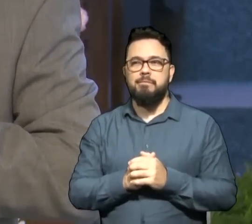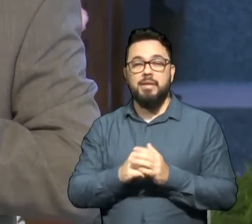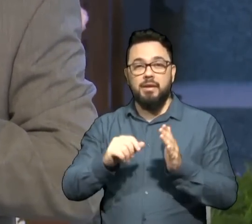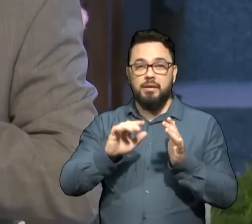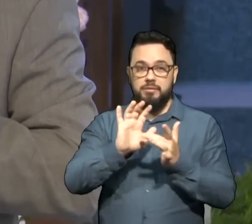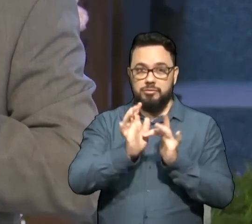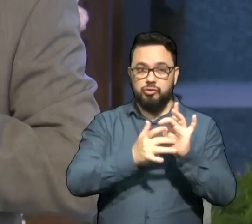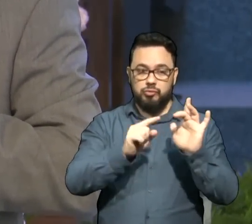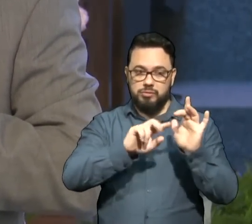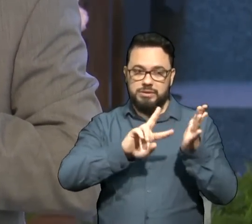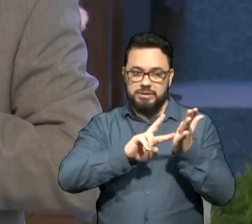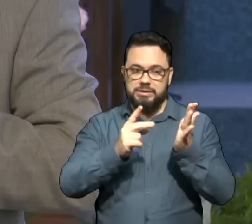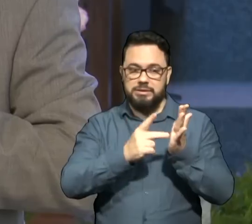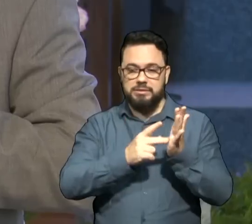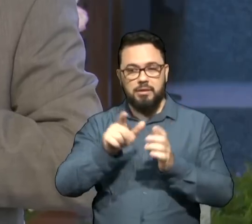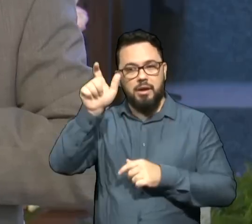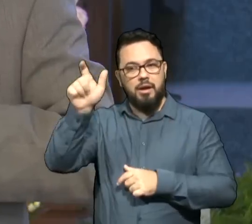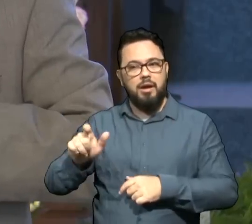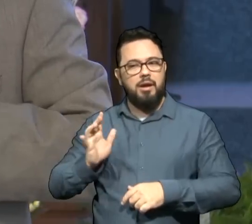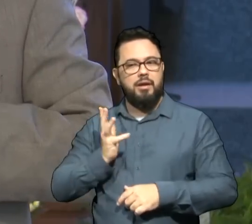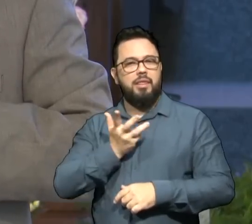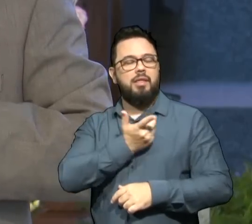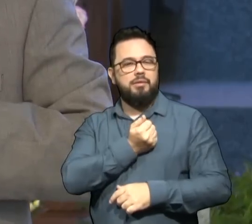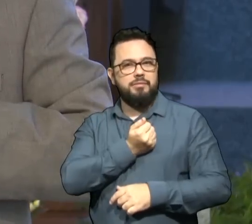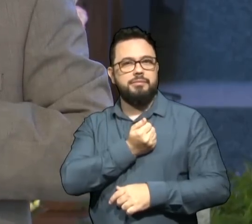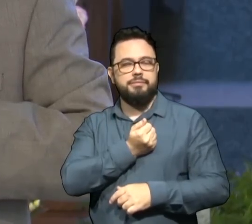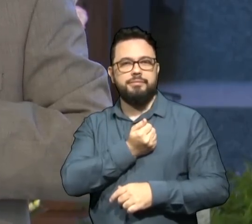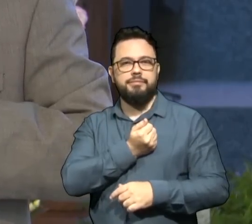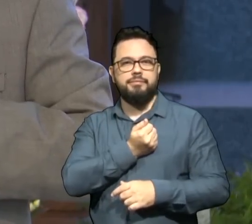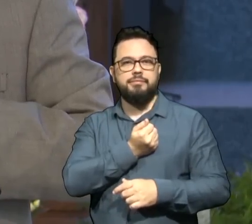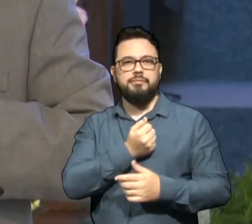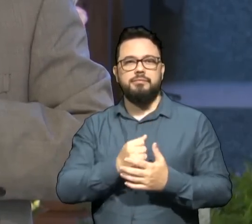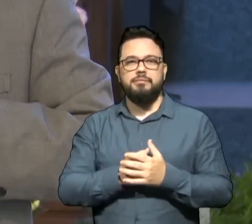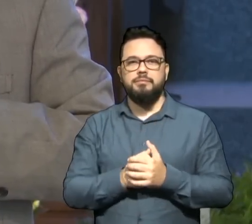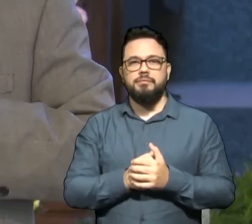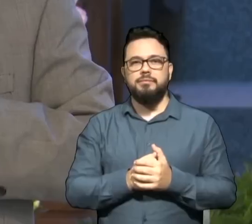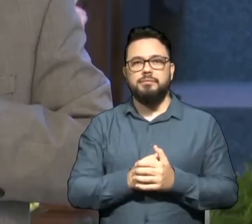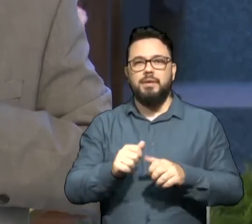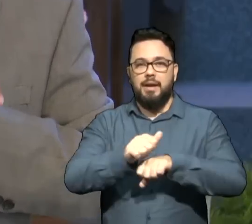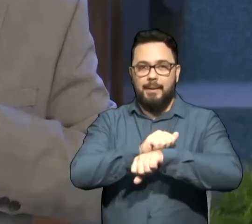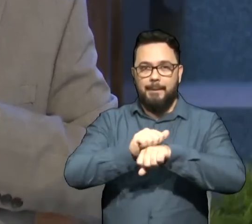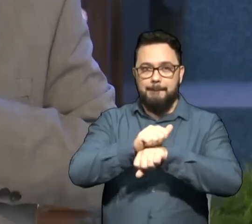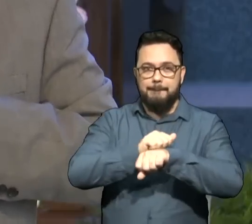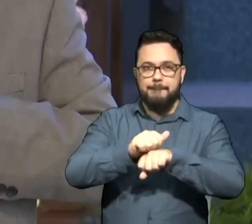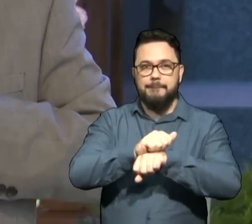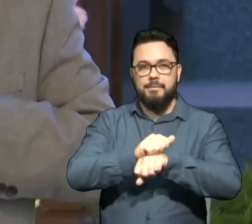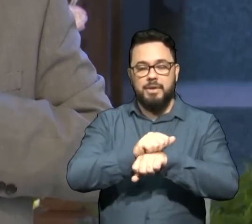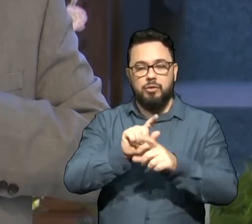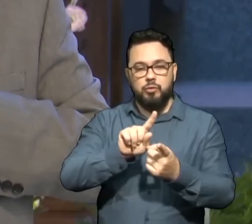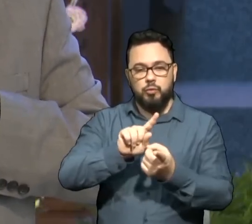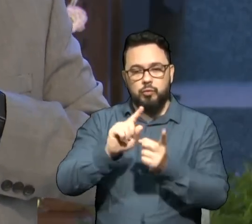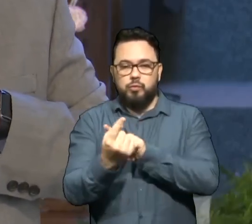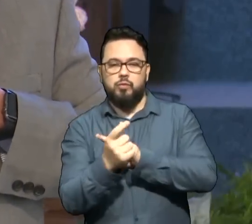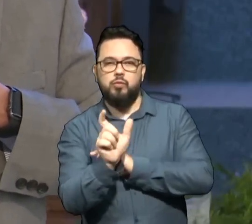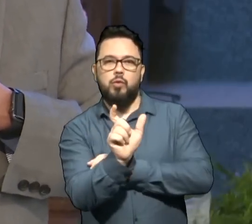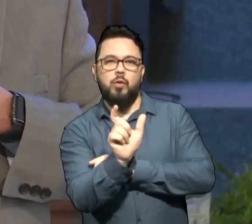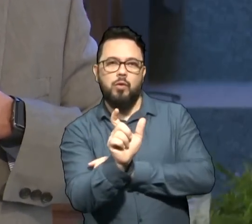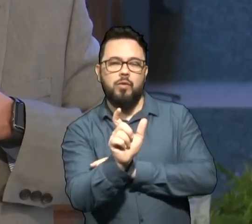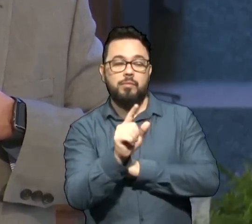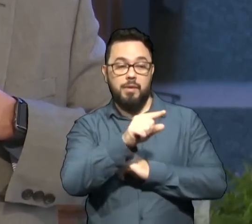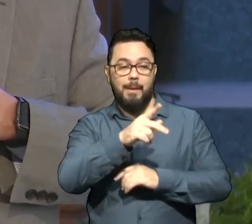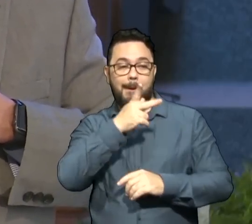Senhor Salva perceberam Abraão que muda o nome de Abrão para Abraão pai de um grande